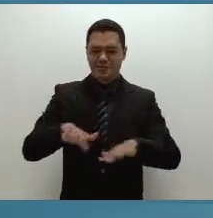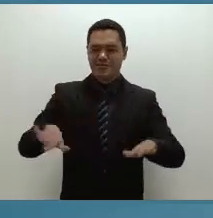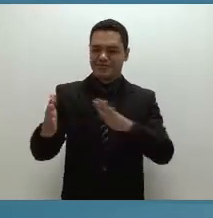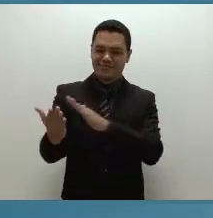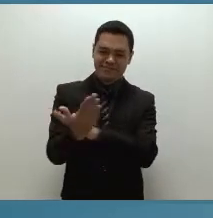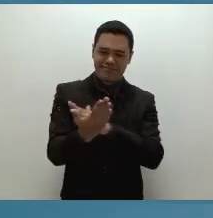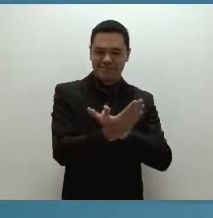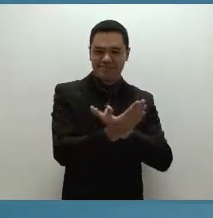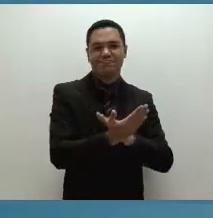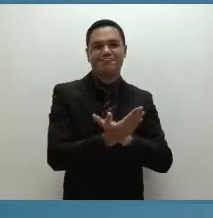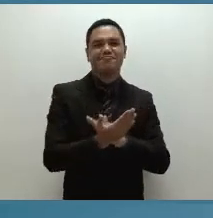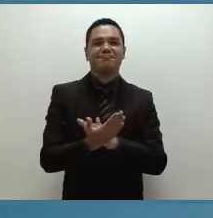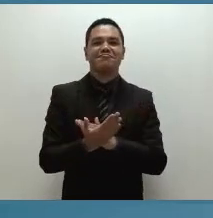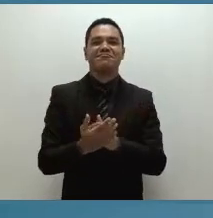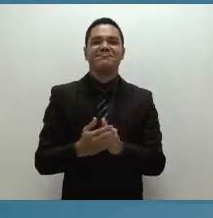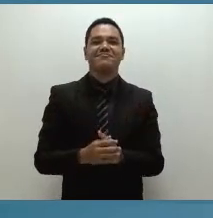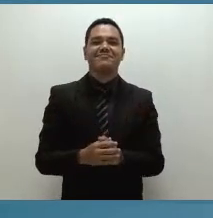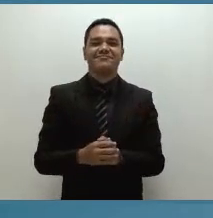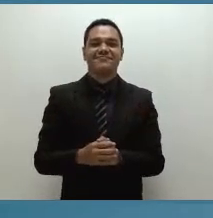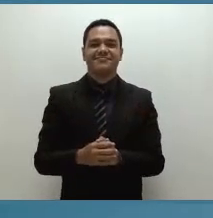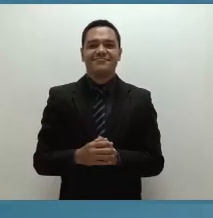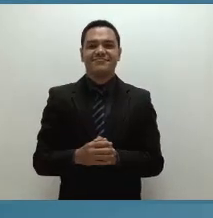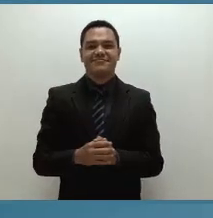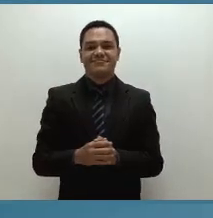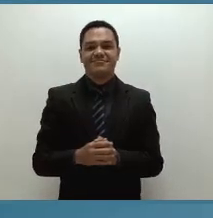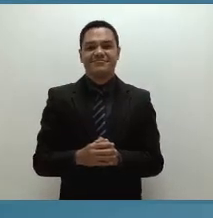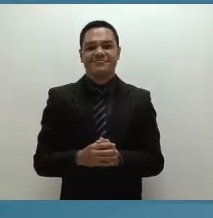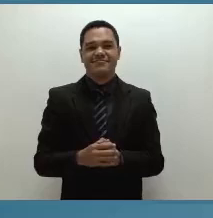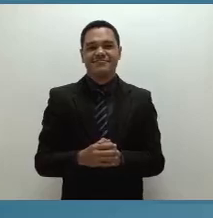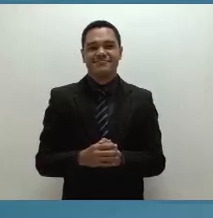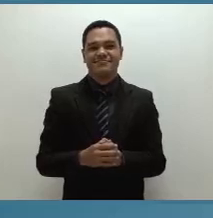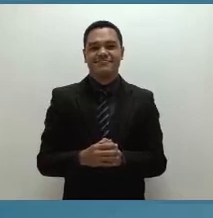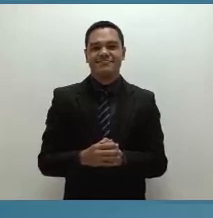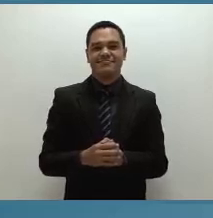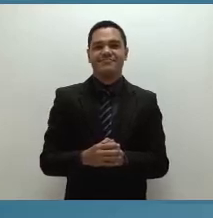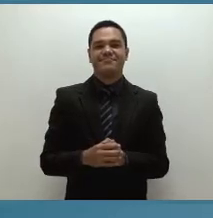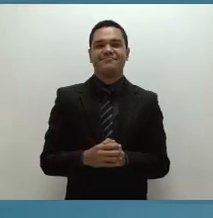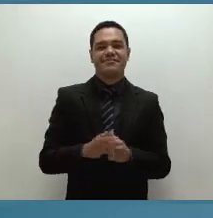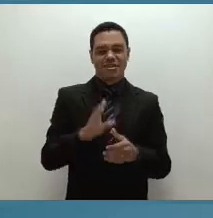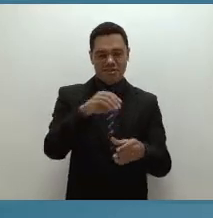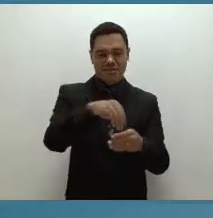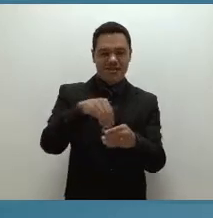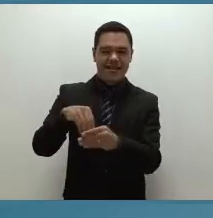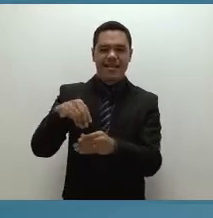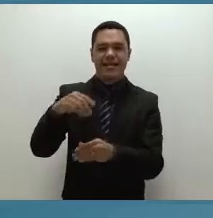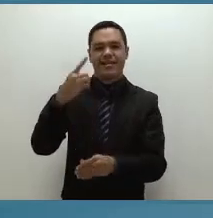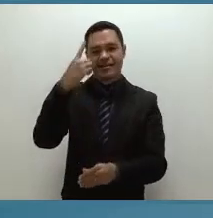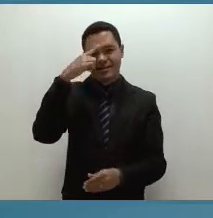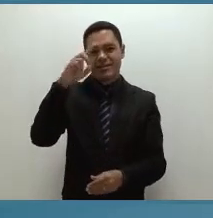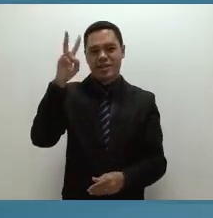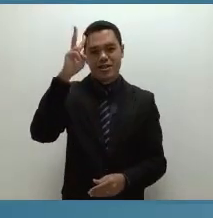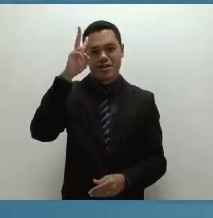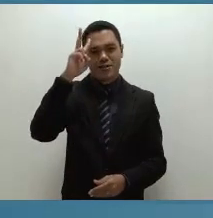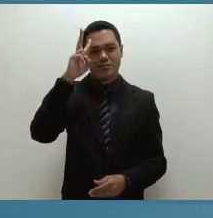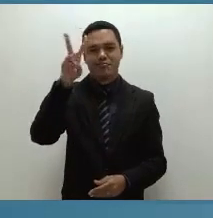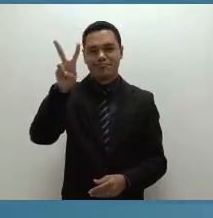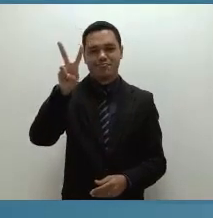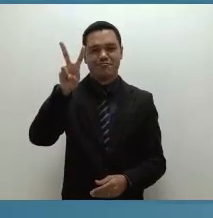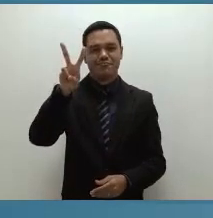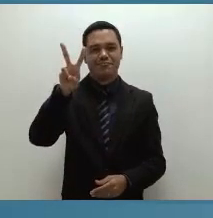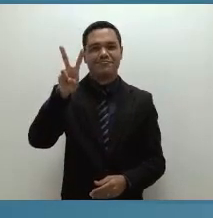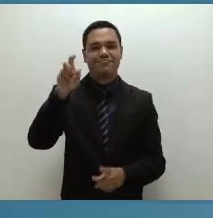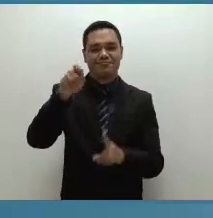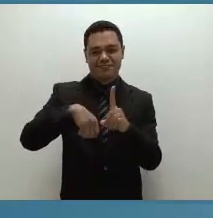apoio que foi nos conferido para o pleito do dia 12 de outubro. Muito obrigada.